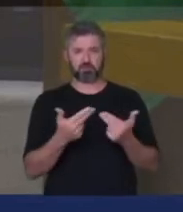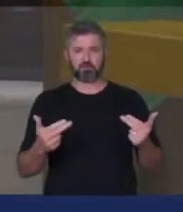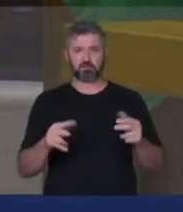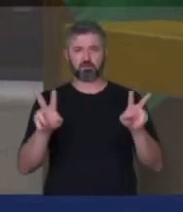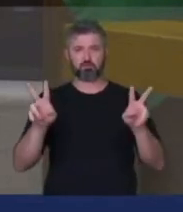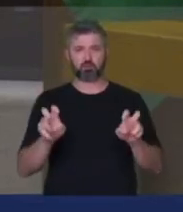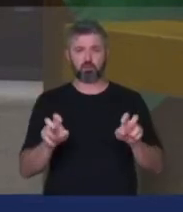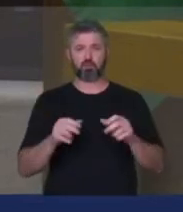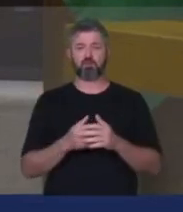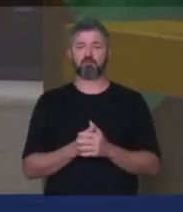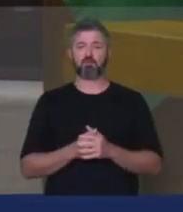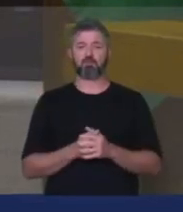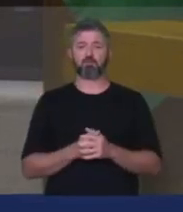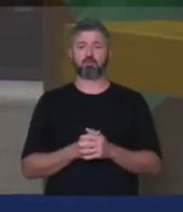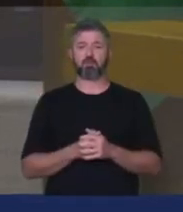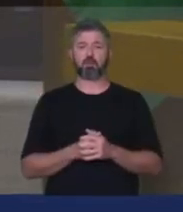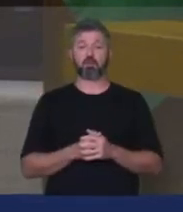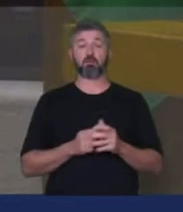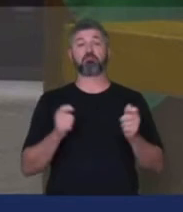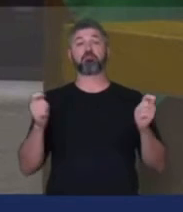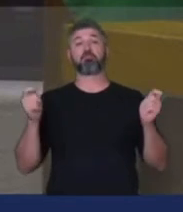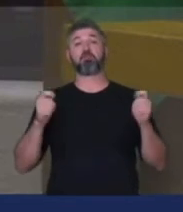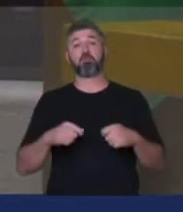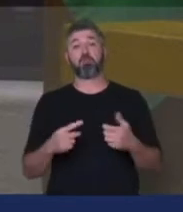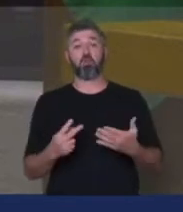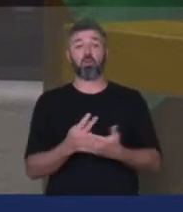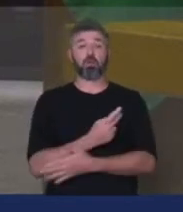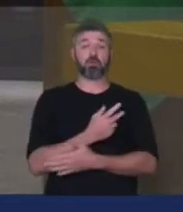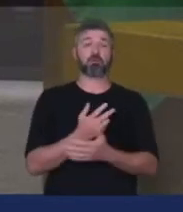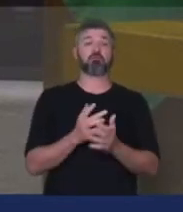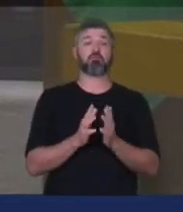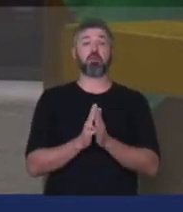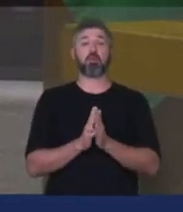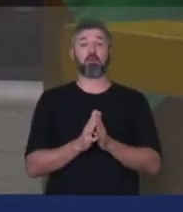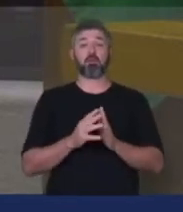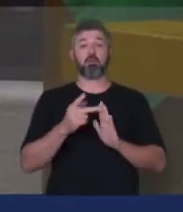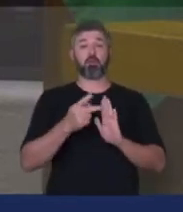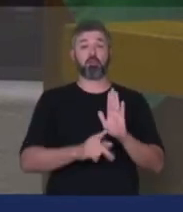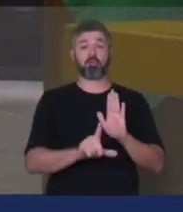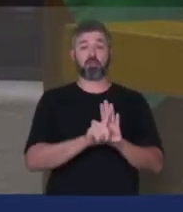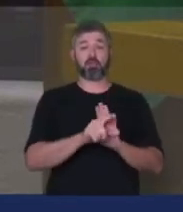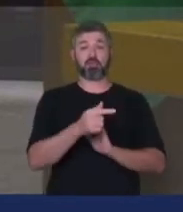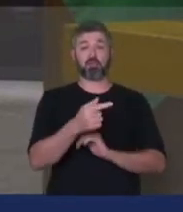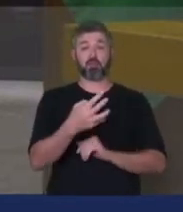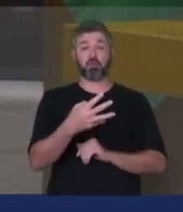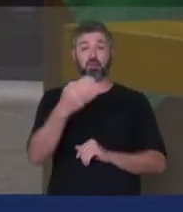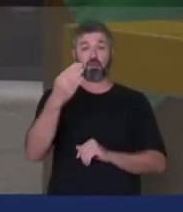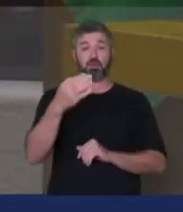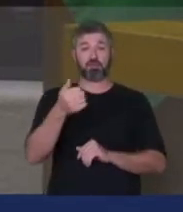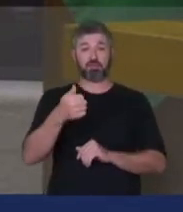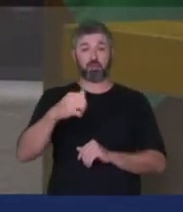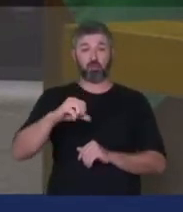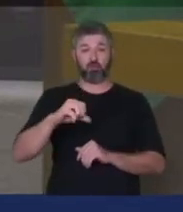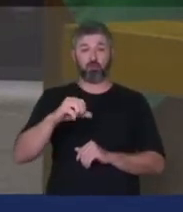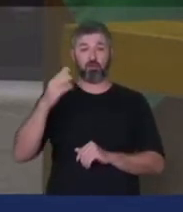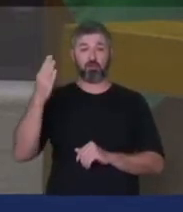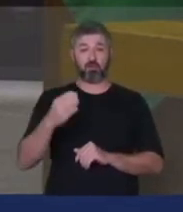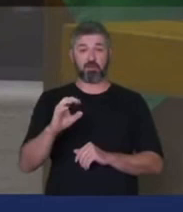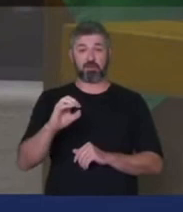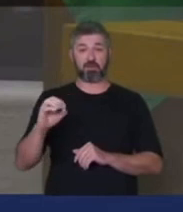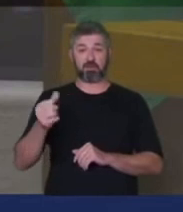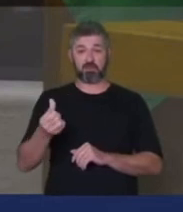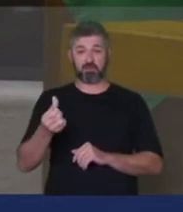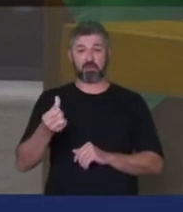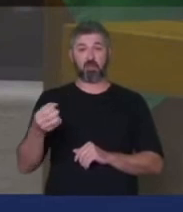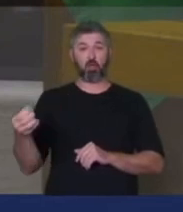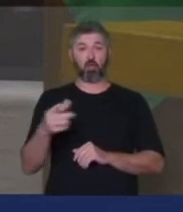falando sobre uma possibilidade do PL 7419 de 2006, que trata sobre a